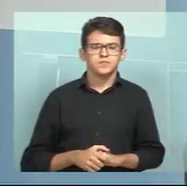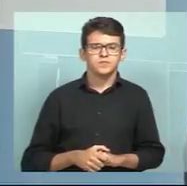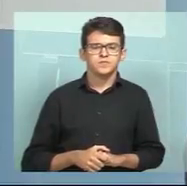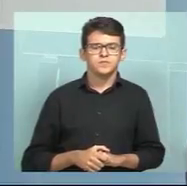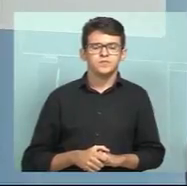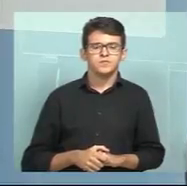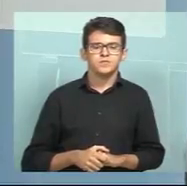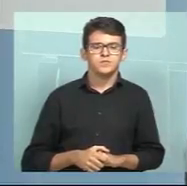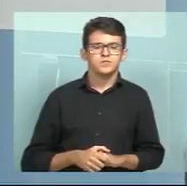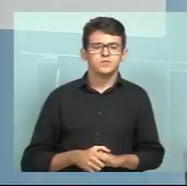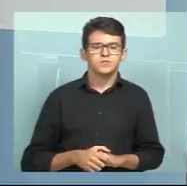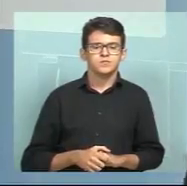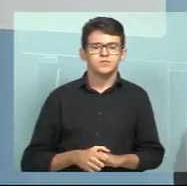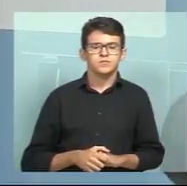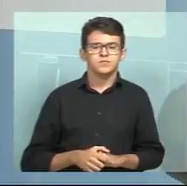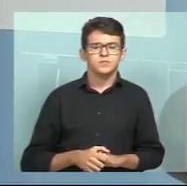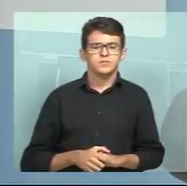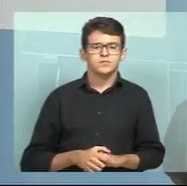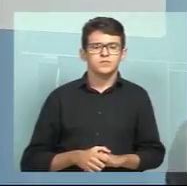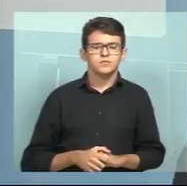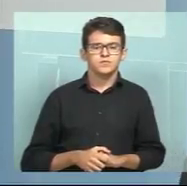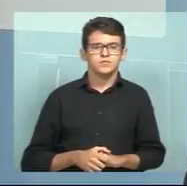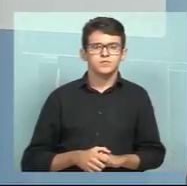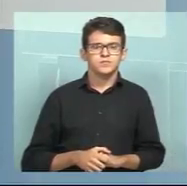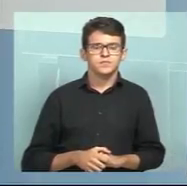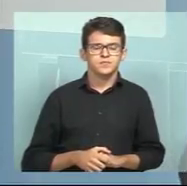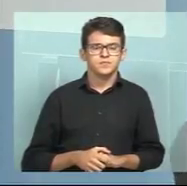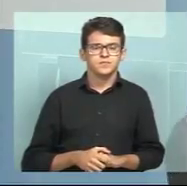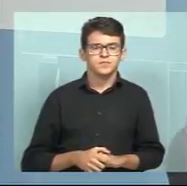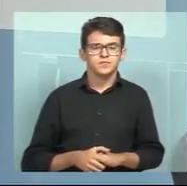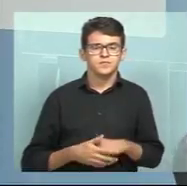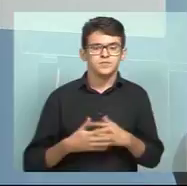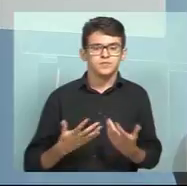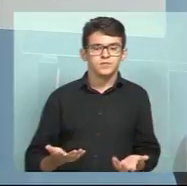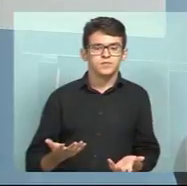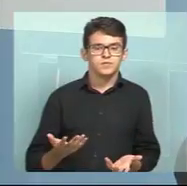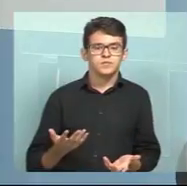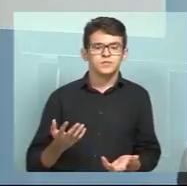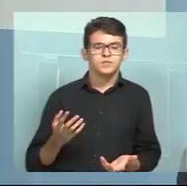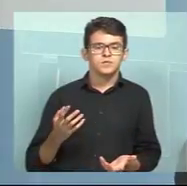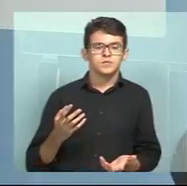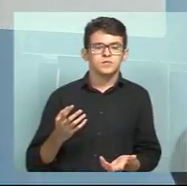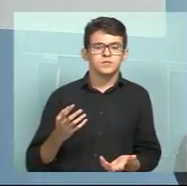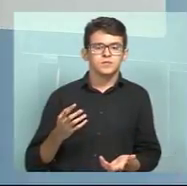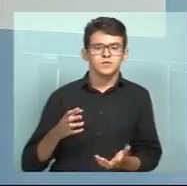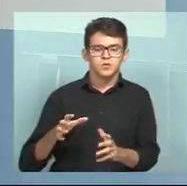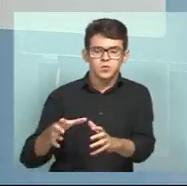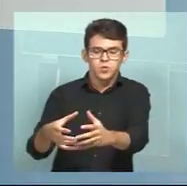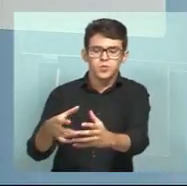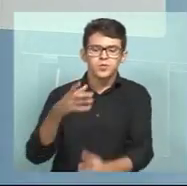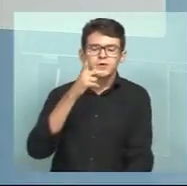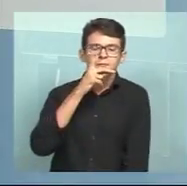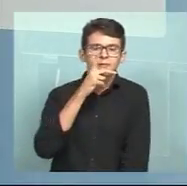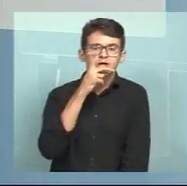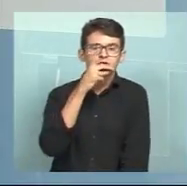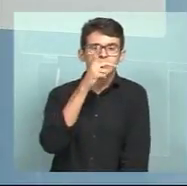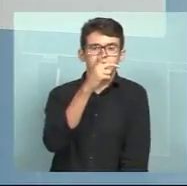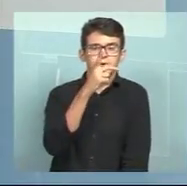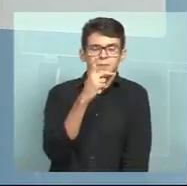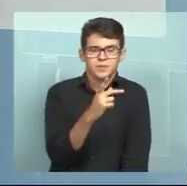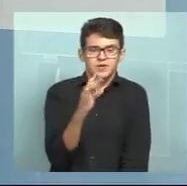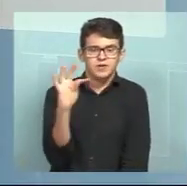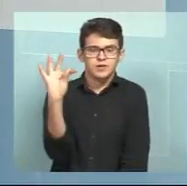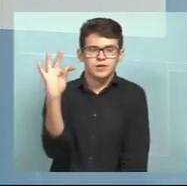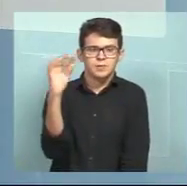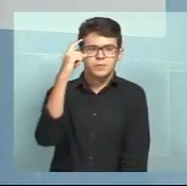cofres públicos. A ponta do iceberg. Que aí o senhor Stedley, junto com esses loucos, veste um mantra de que está todo